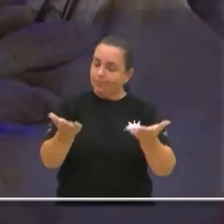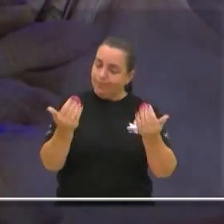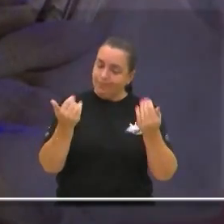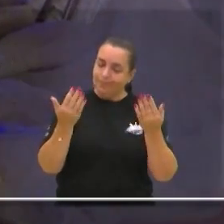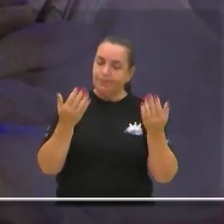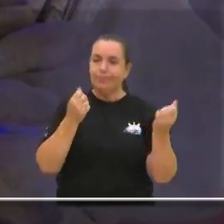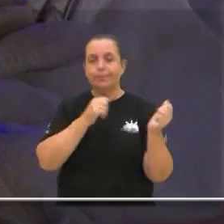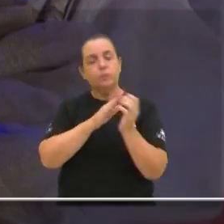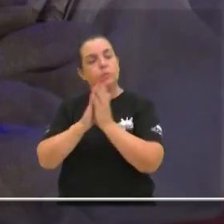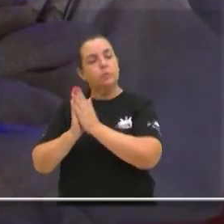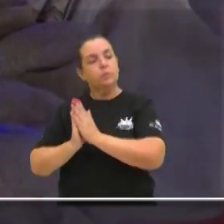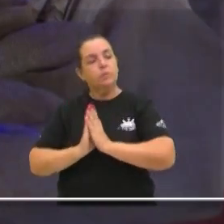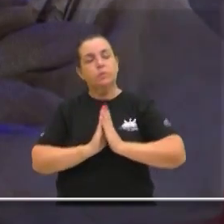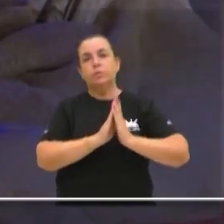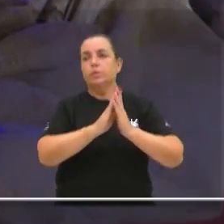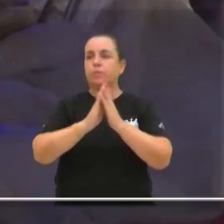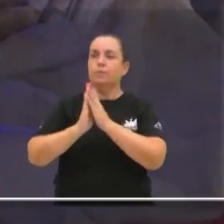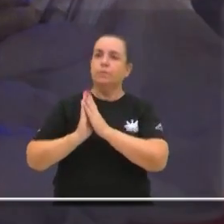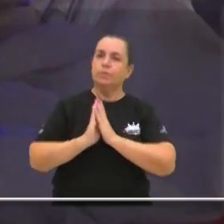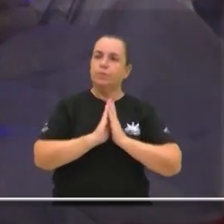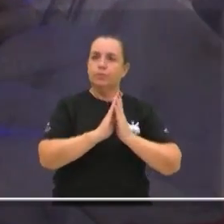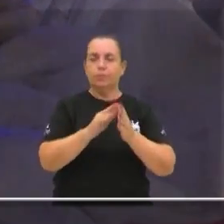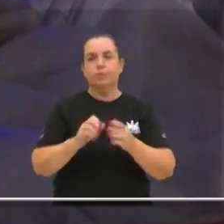adoremos, venite